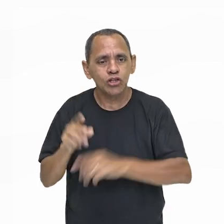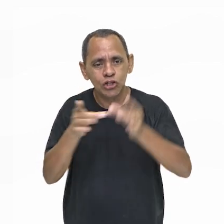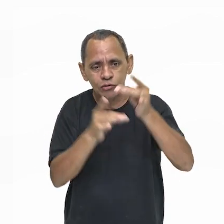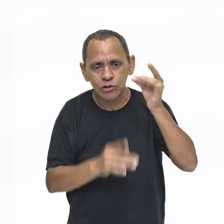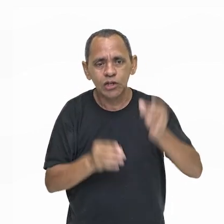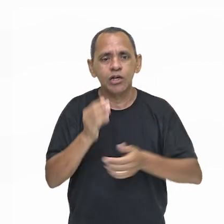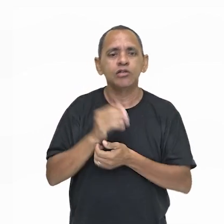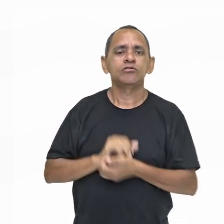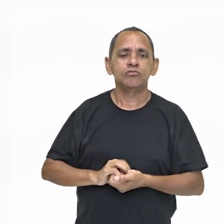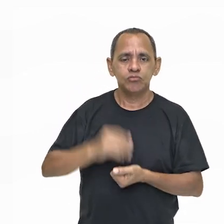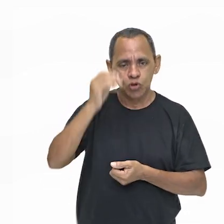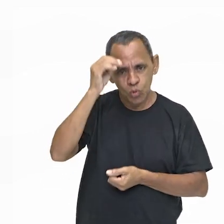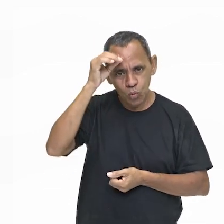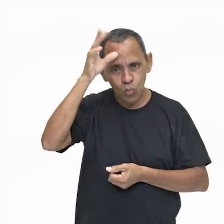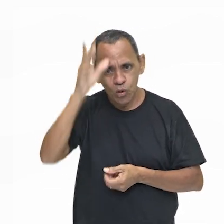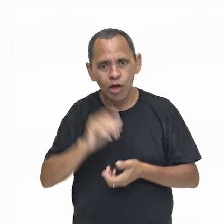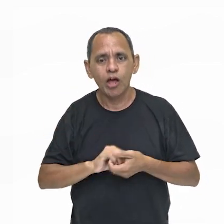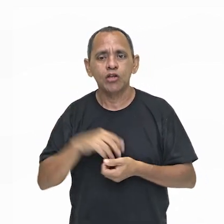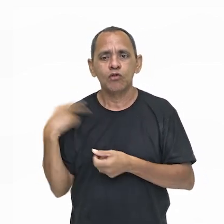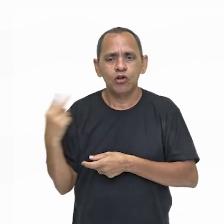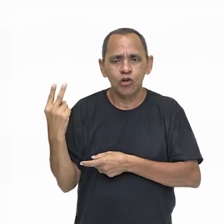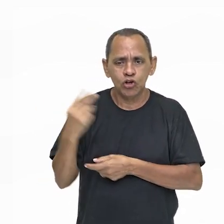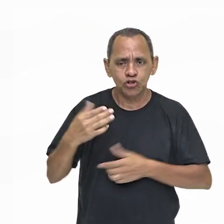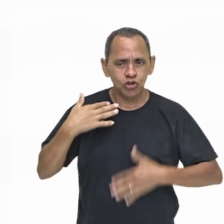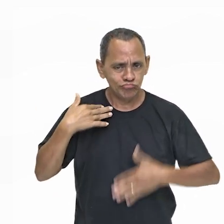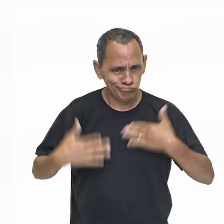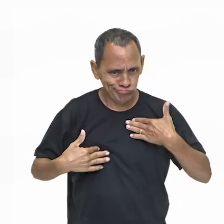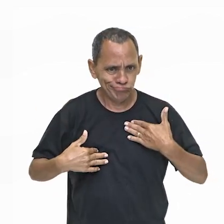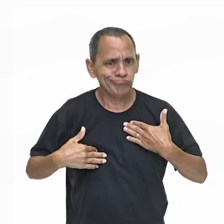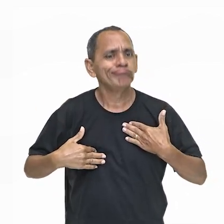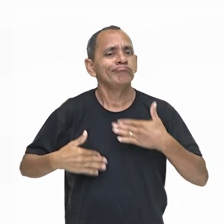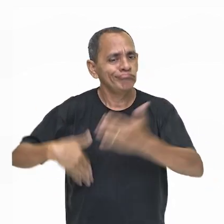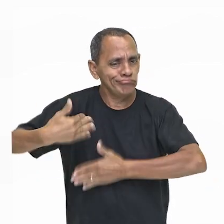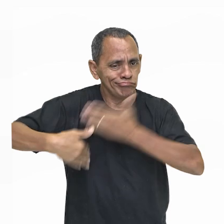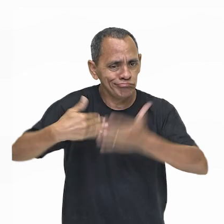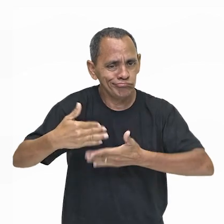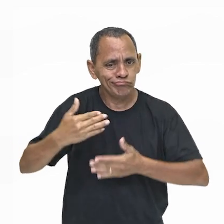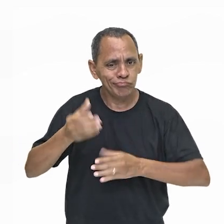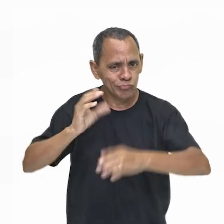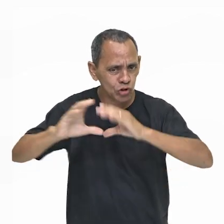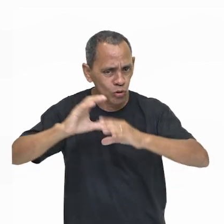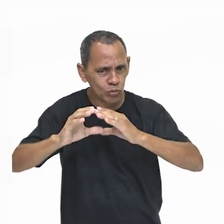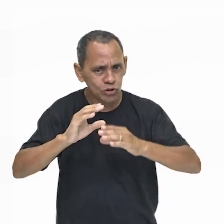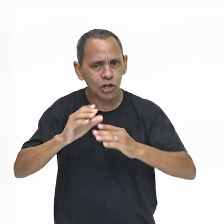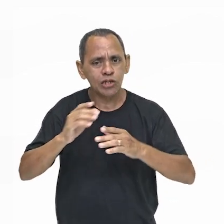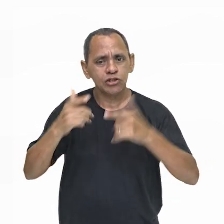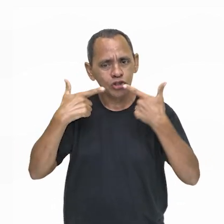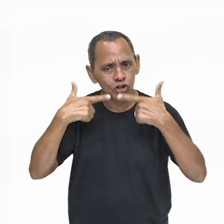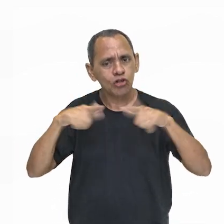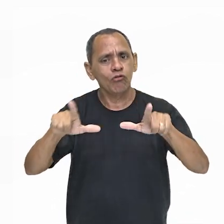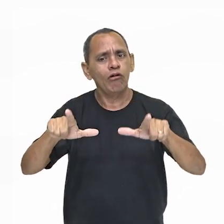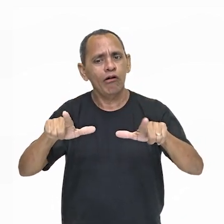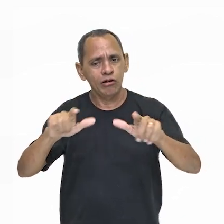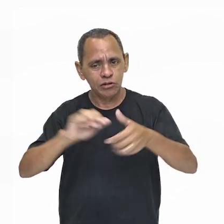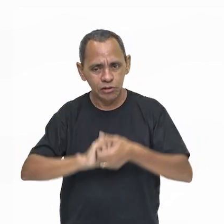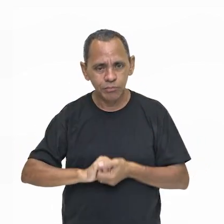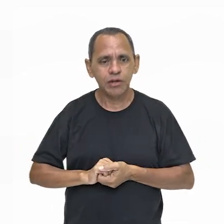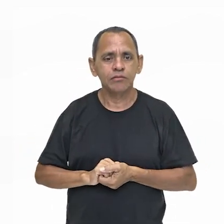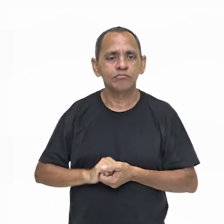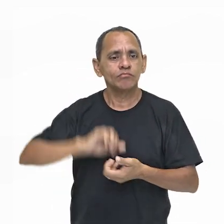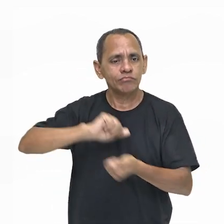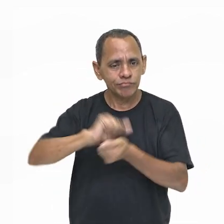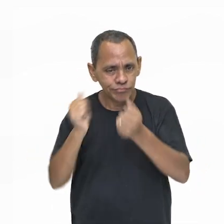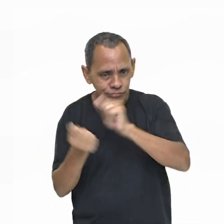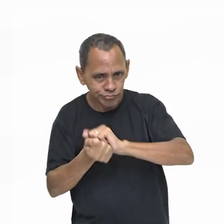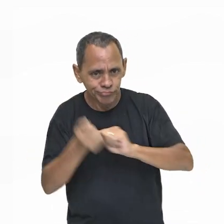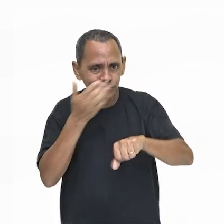conhecimento e valorização do corpo como processo comunicativo das linguagens. Adequação e exercitação corporal em